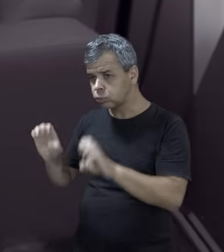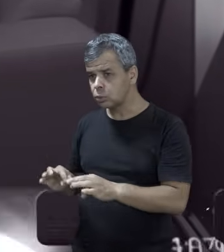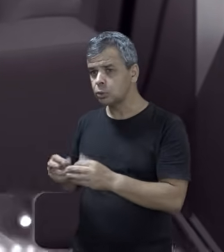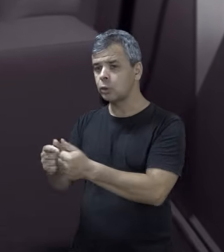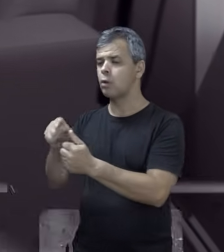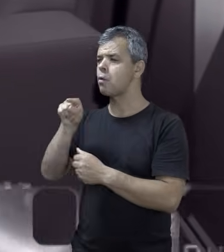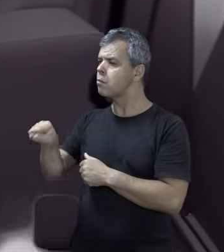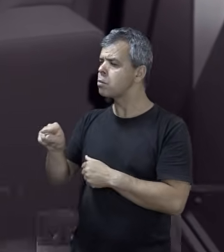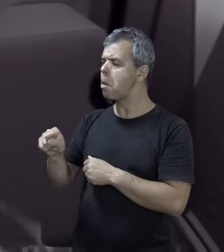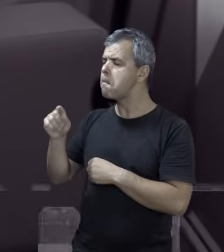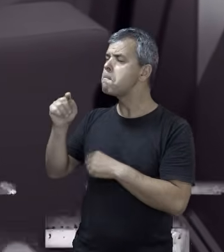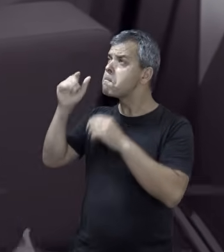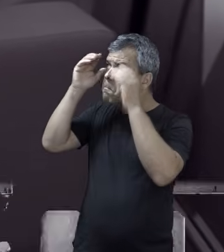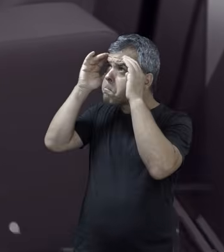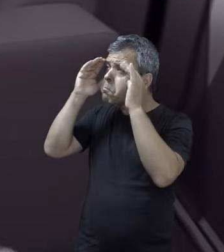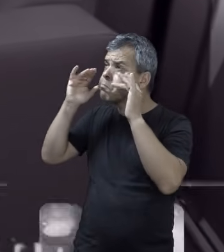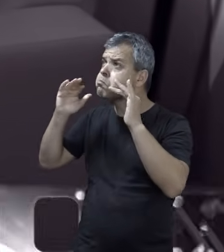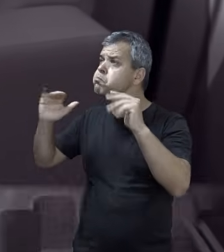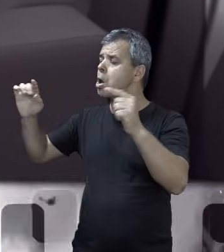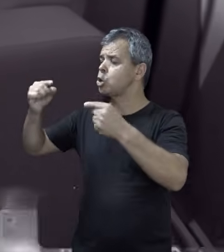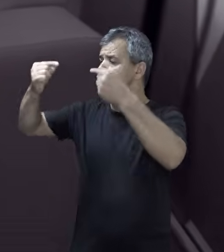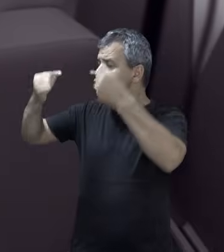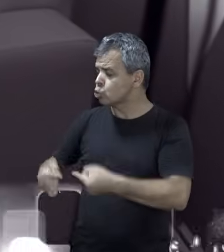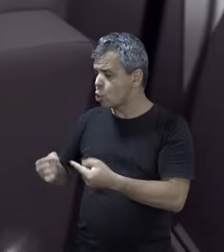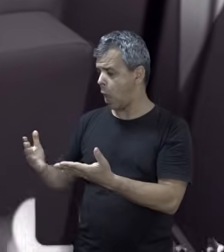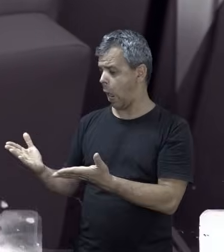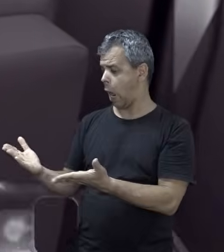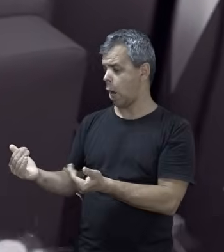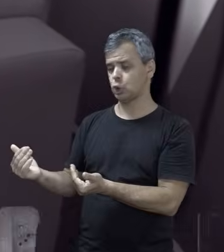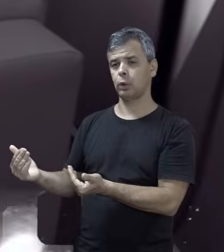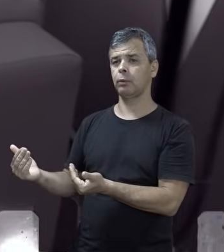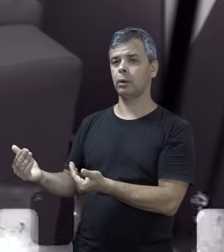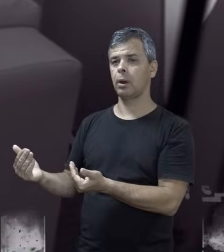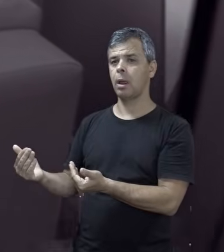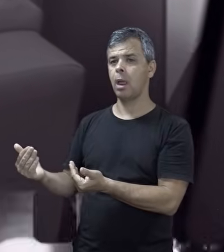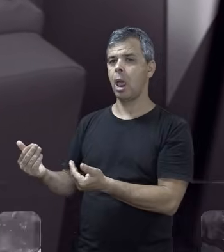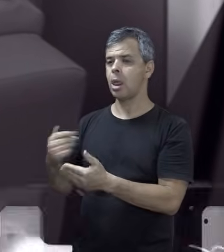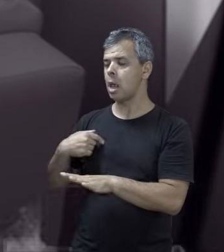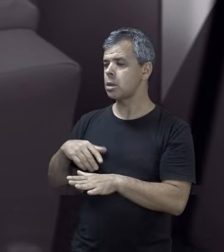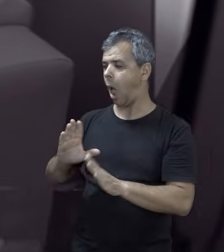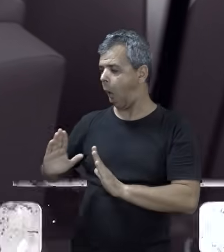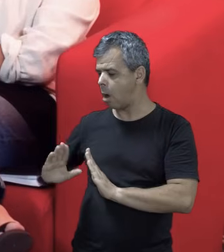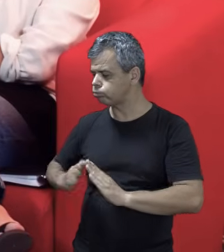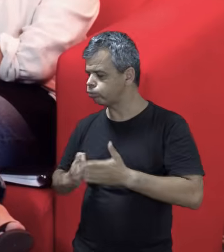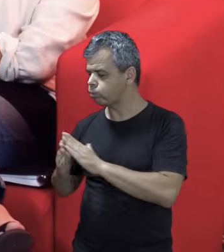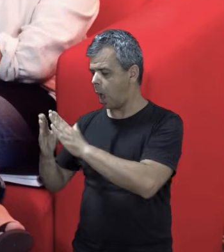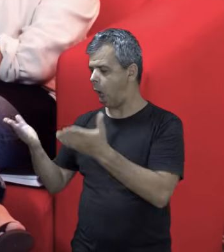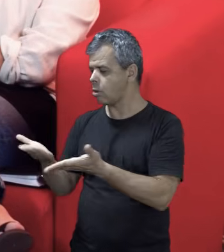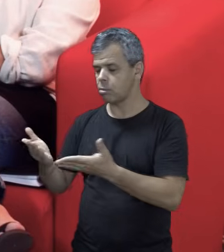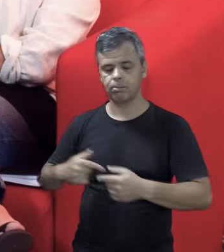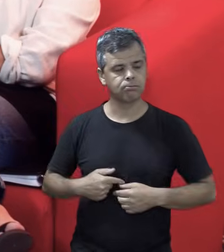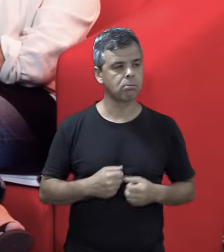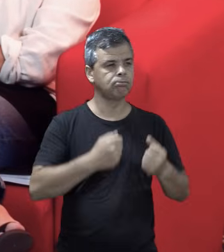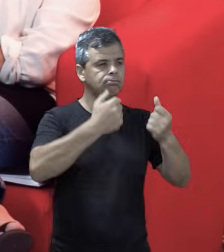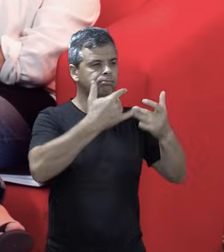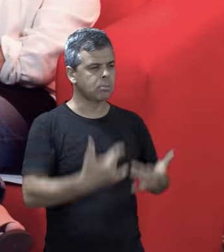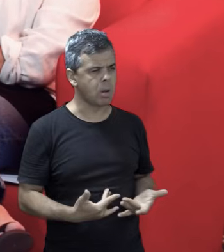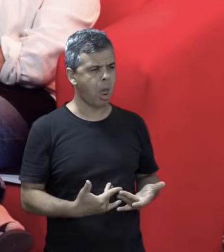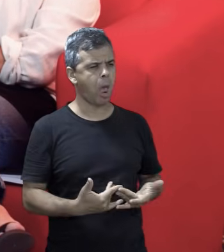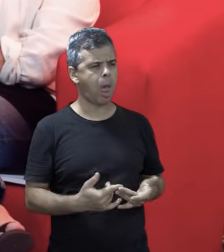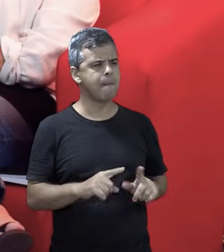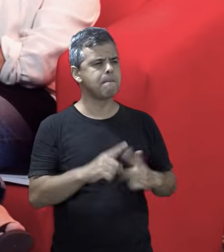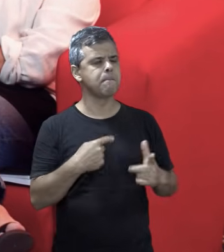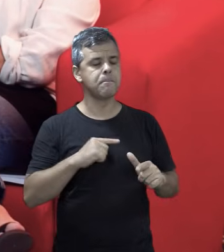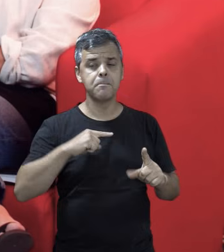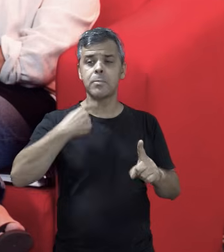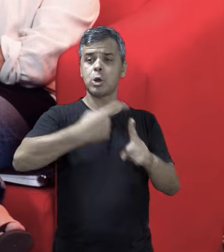você imagina disputar a juventude e as periferias nesse momento? Eu diria que é um recorte até